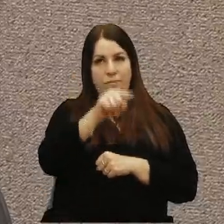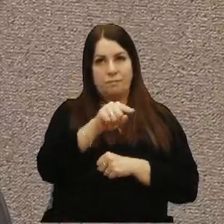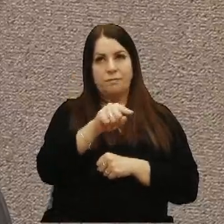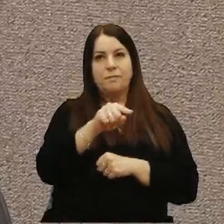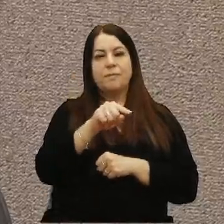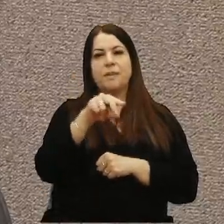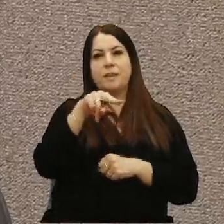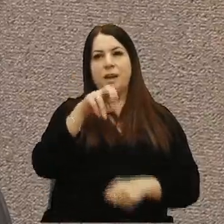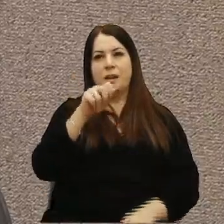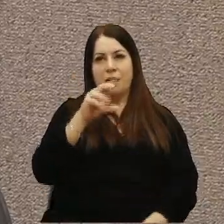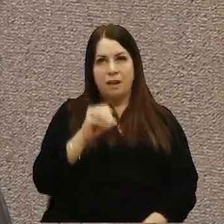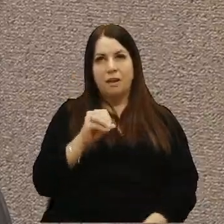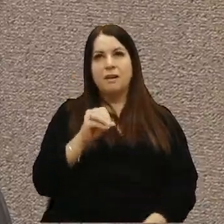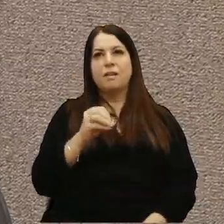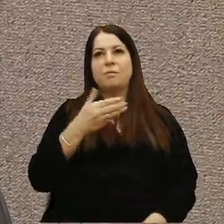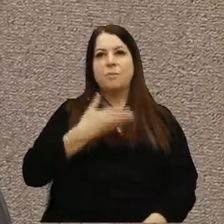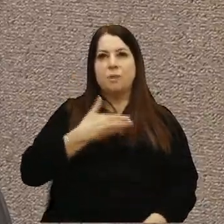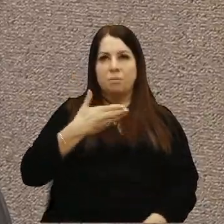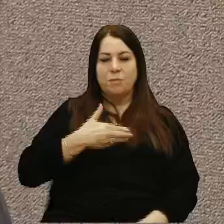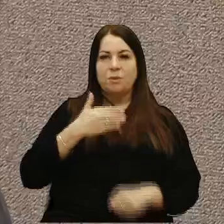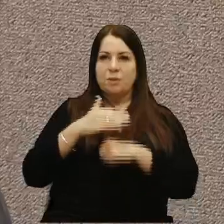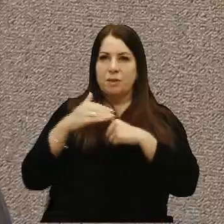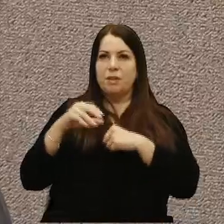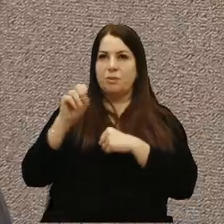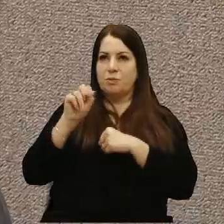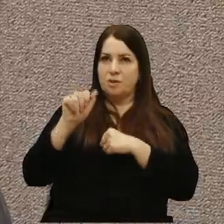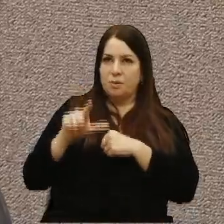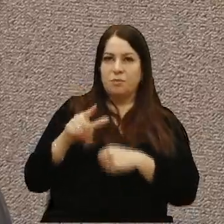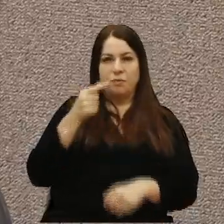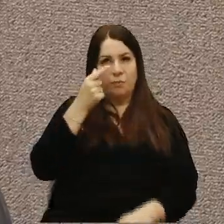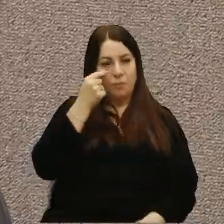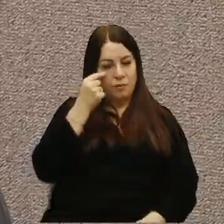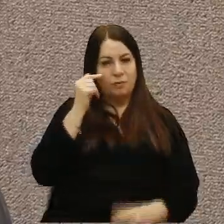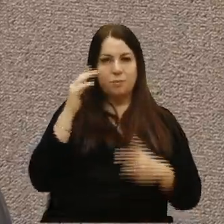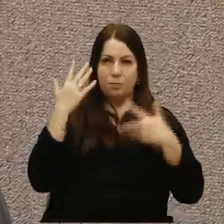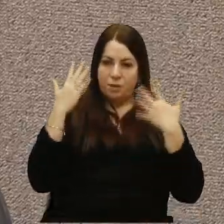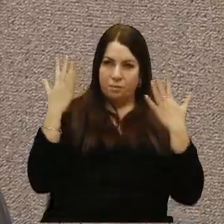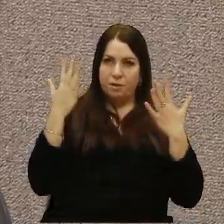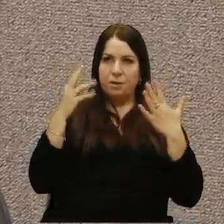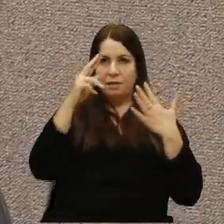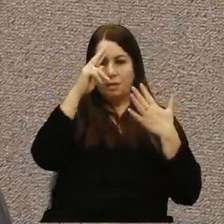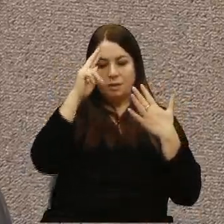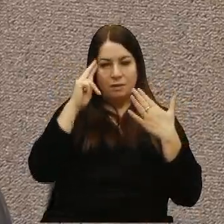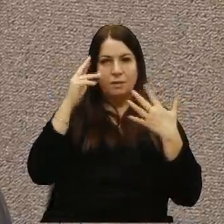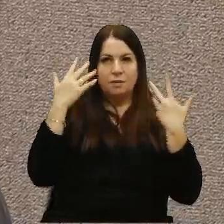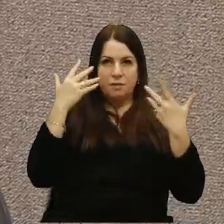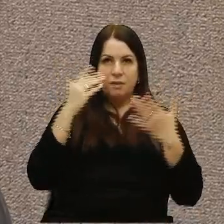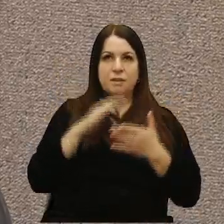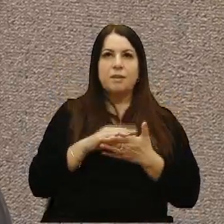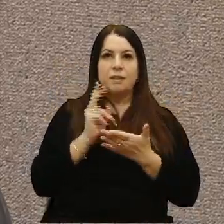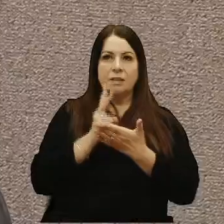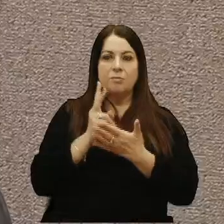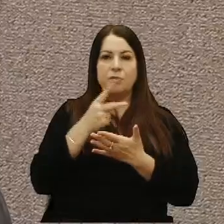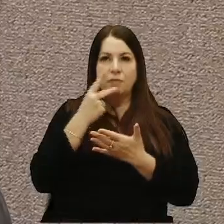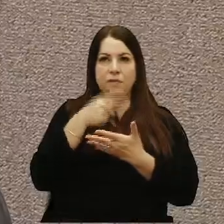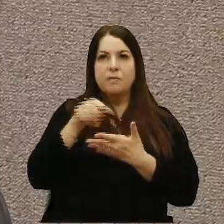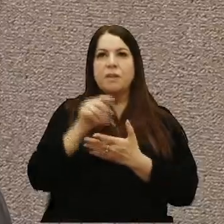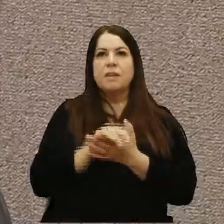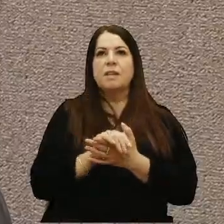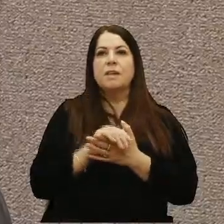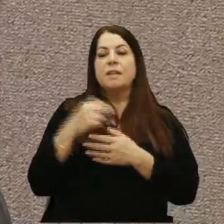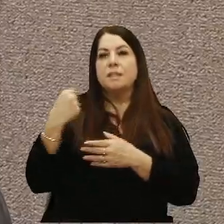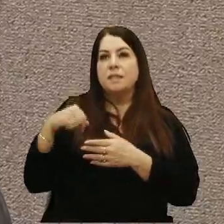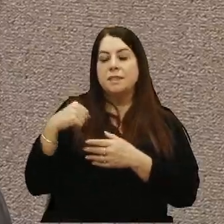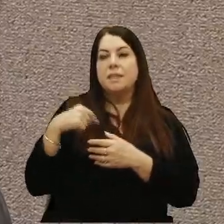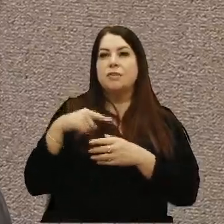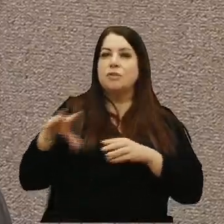nome do Nado, Pai Nado, meu amigo querido. Frisso, parabéns. Rafael, parabéns. A gente sempre fala sobre essa